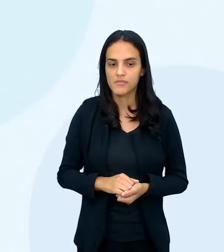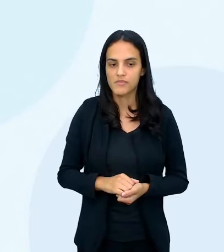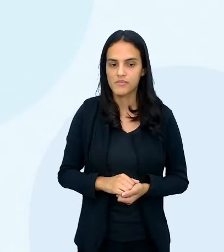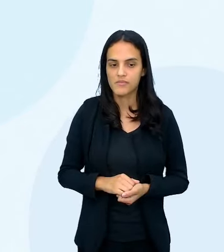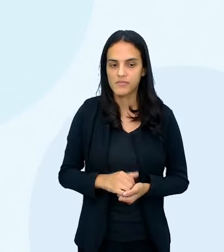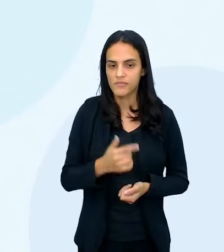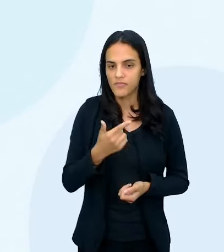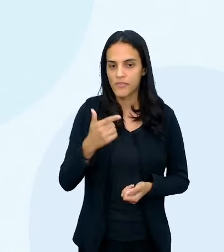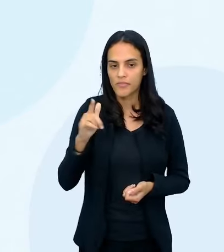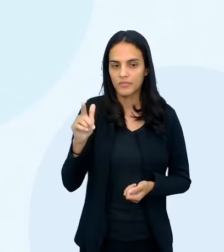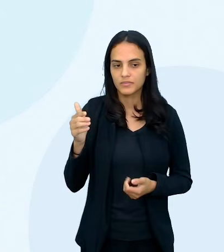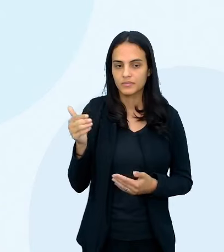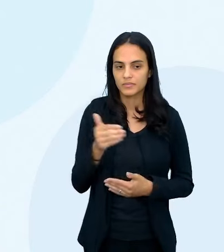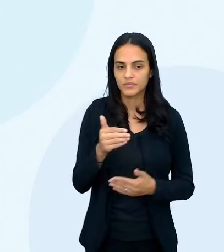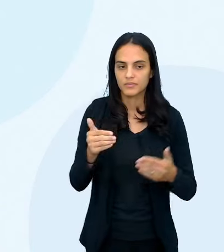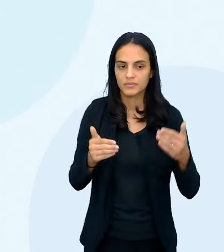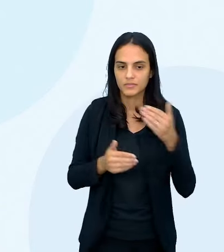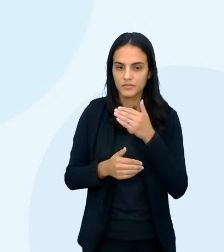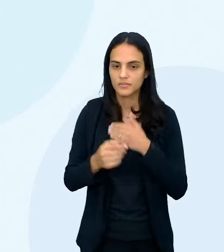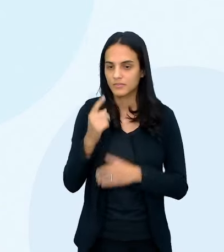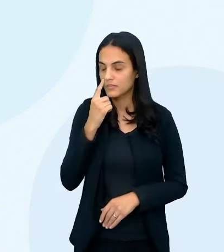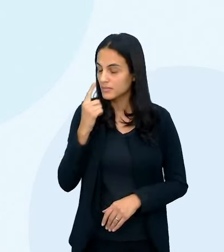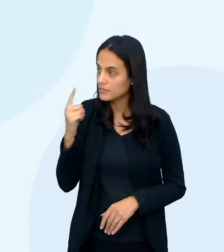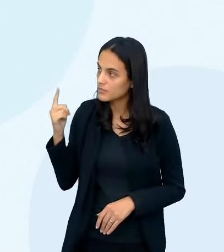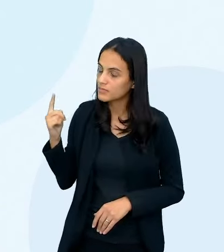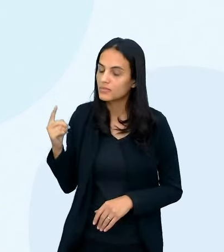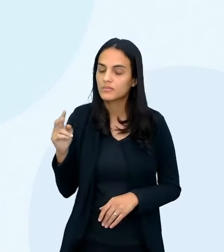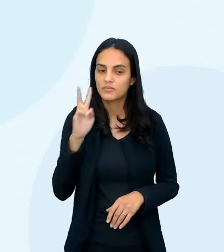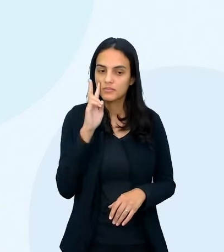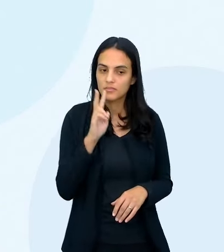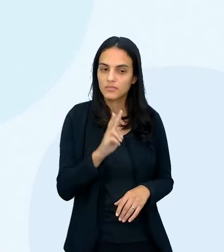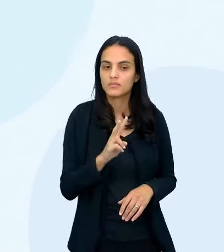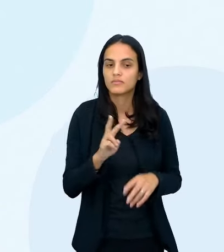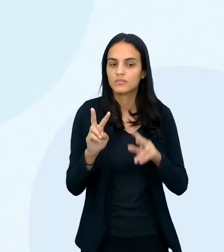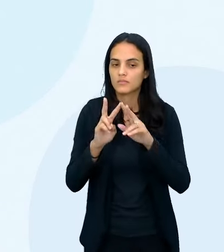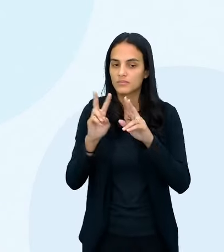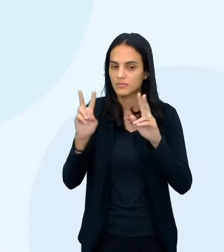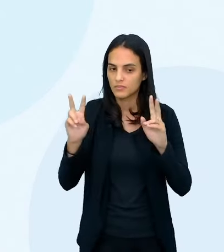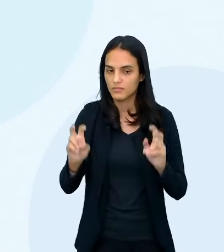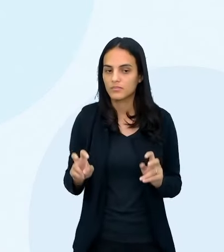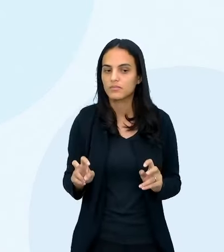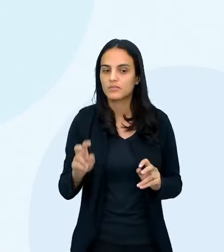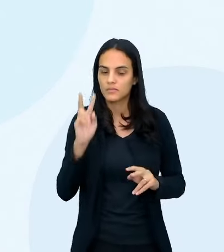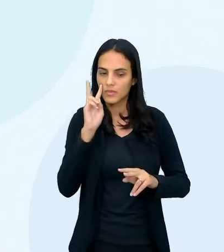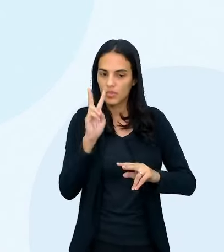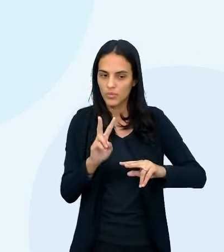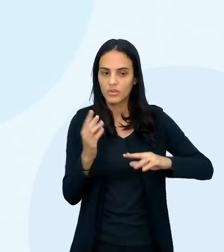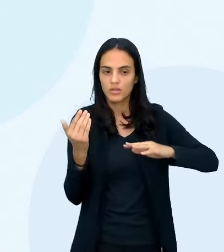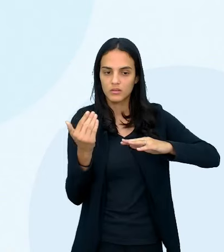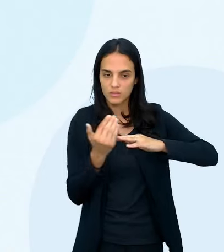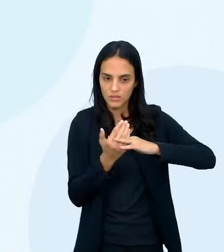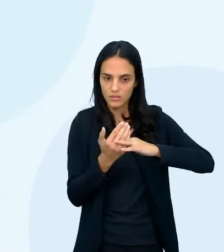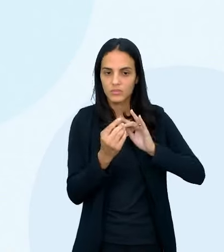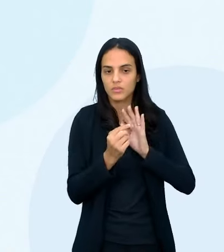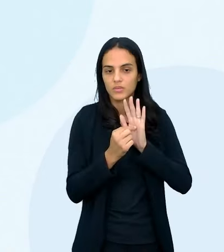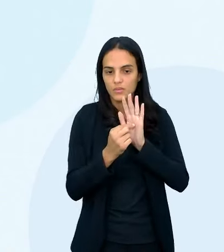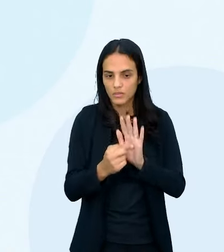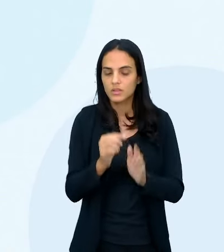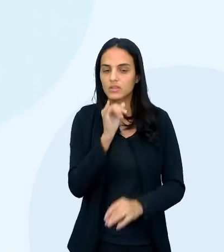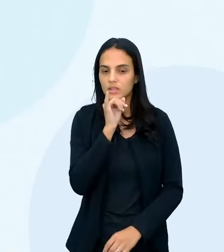O próximo slide aqui, ele vai olhar essa questão do de olho na integração. Então, a gente trouxe um exemplo